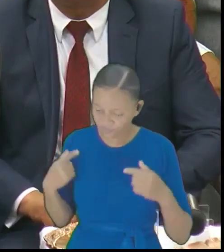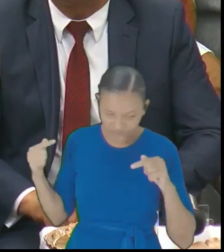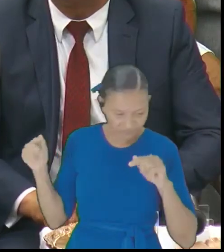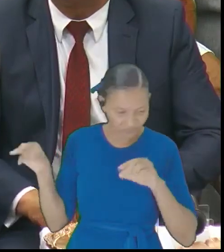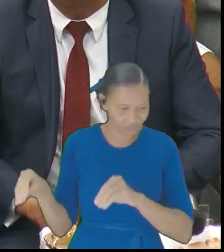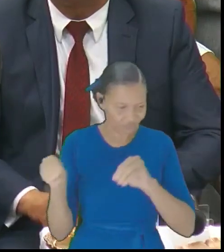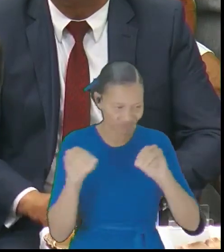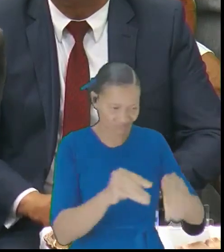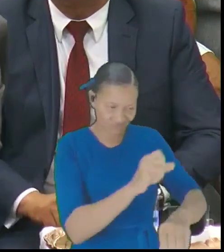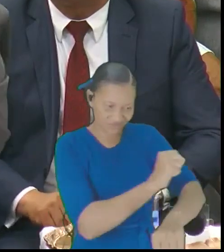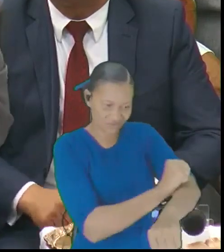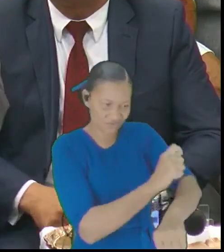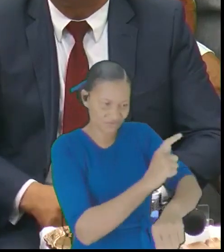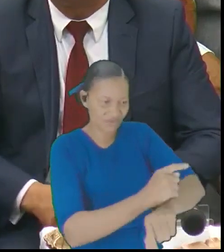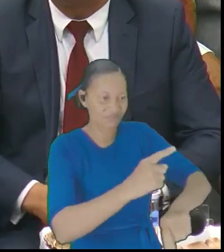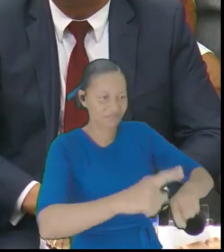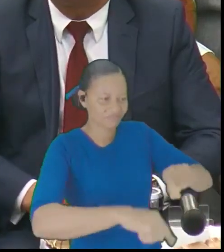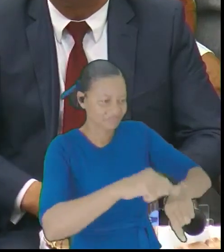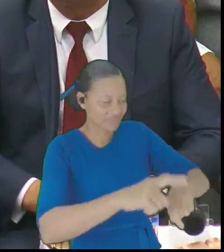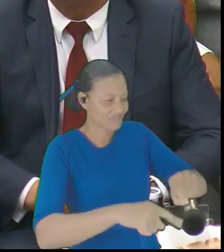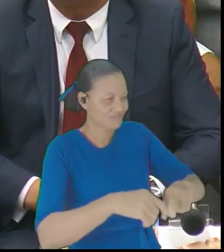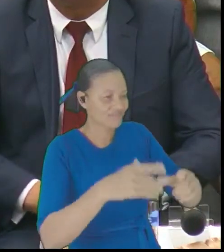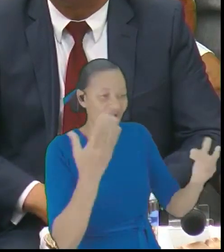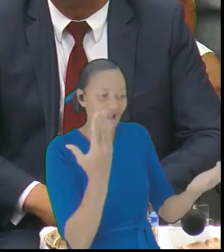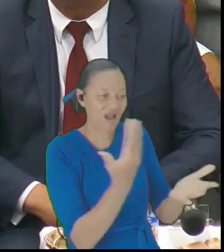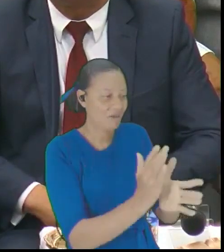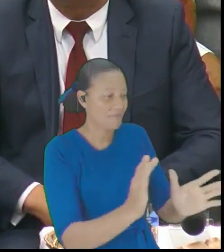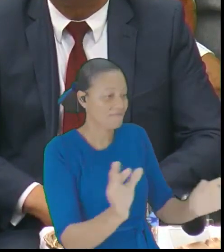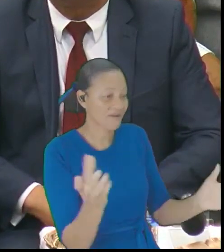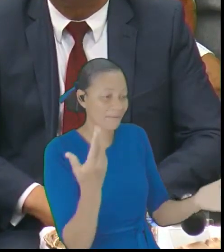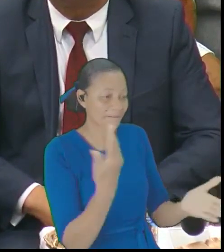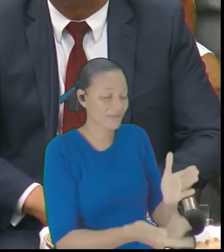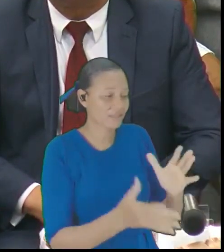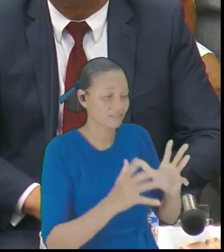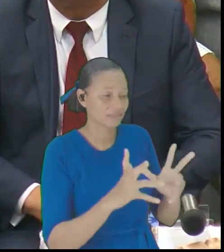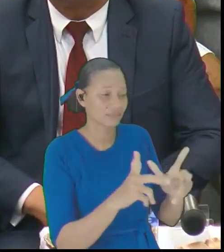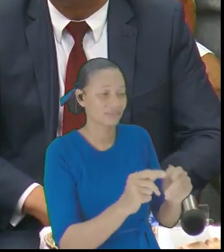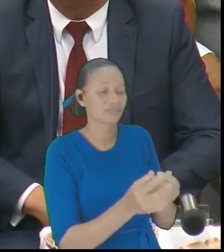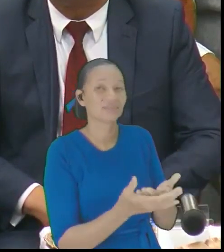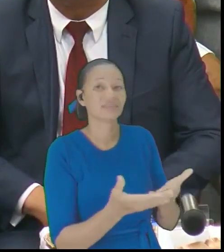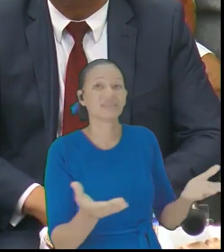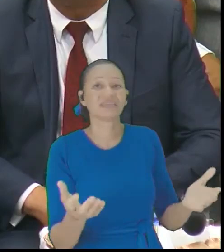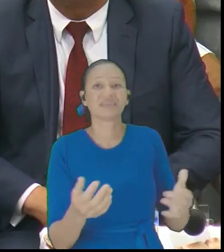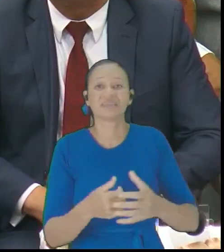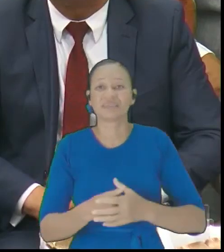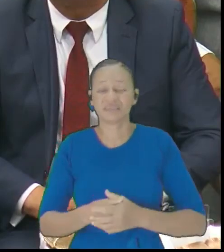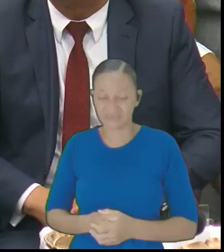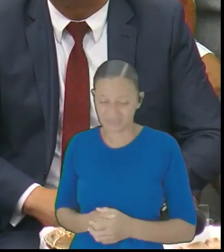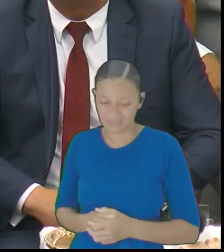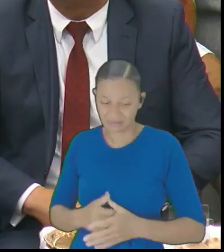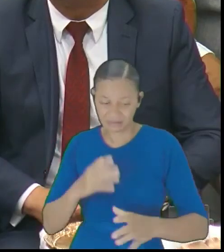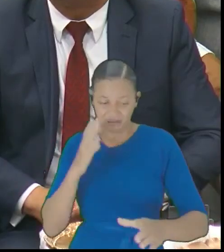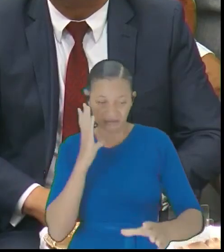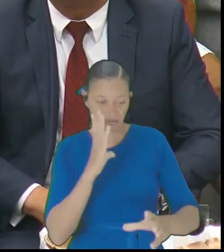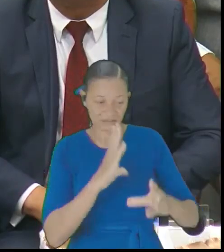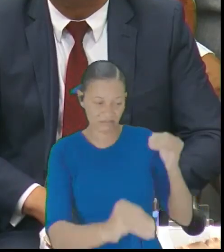material, vai sair sem nada. A palavra foi: